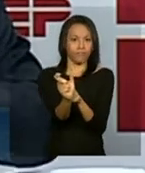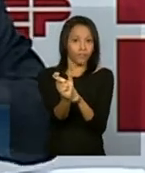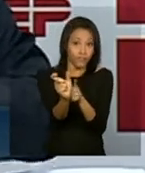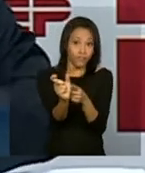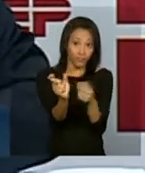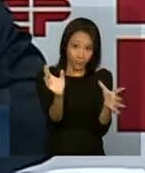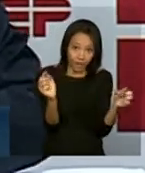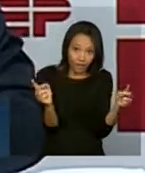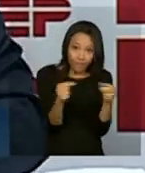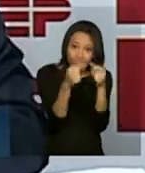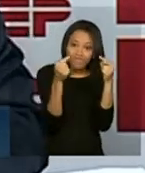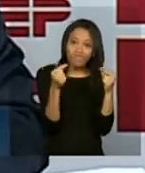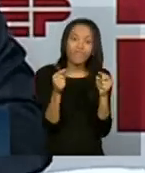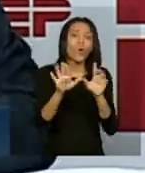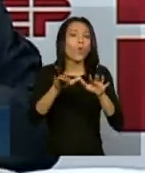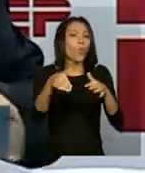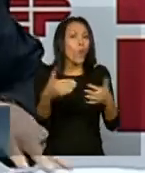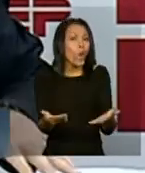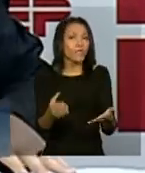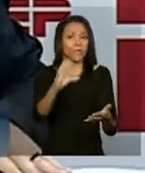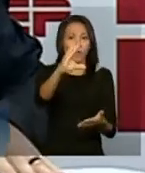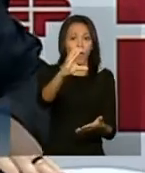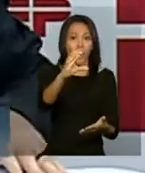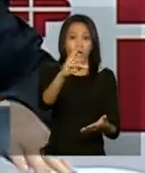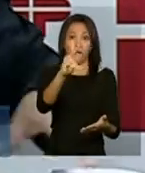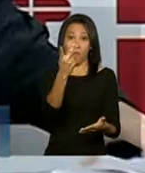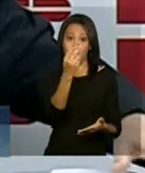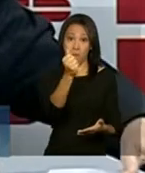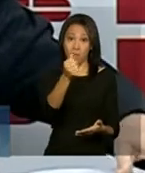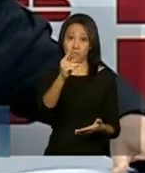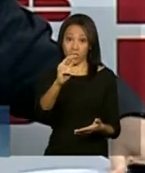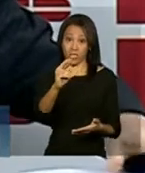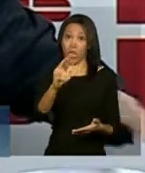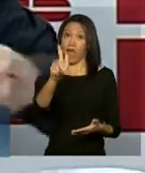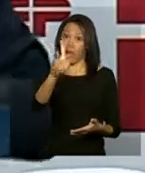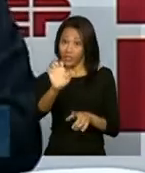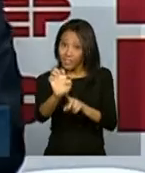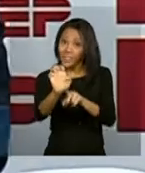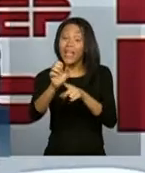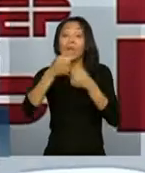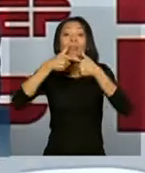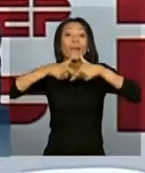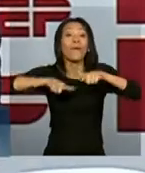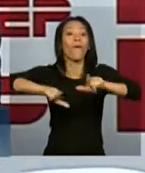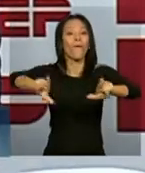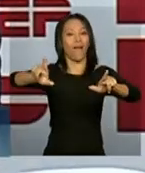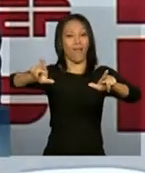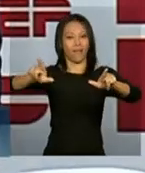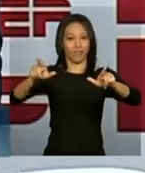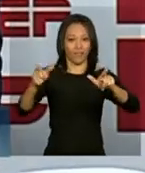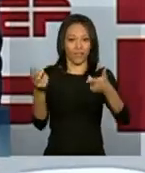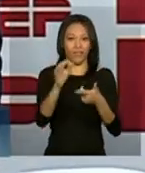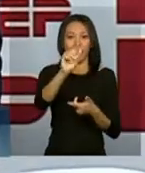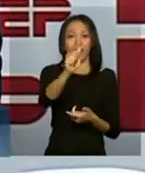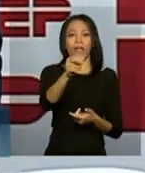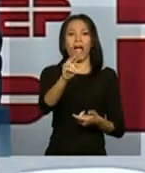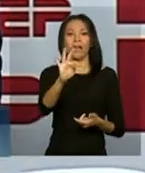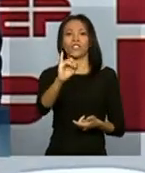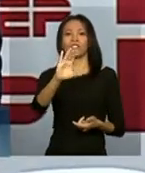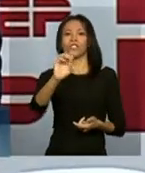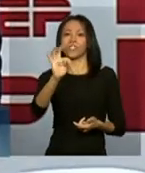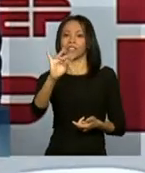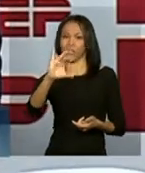uma charge. Quando você trata de uma charge, você está lidando com uma linguagem artística. Você respeita a